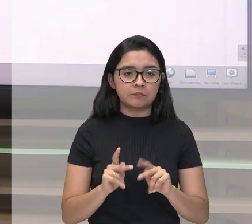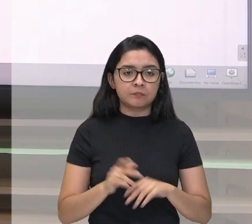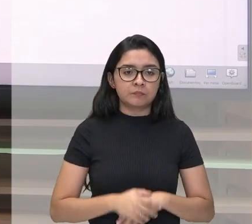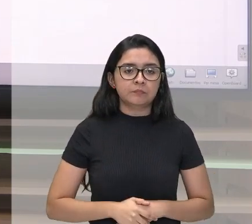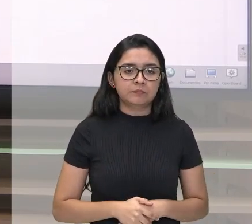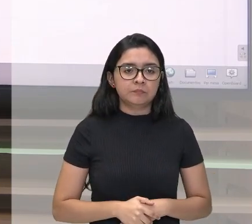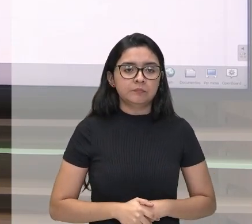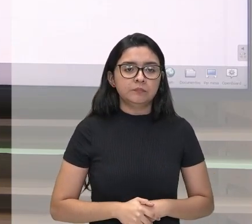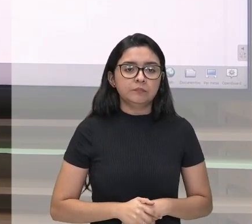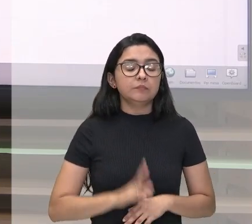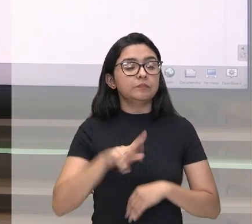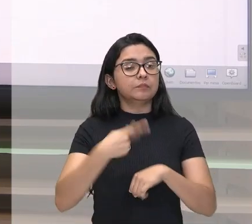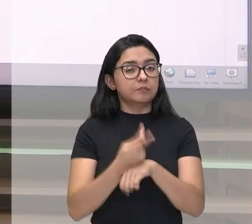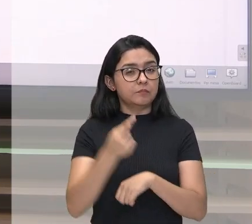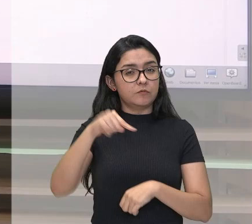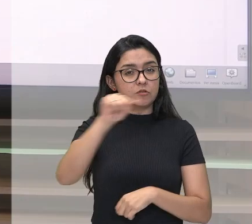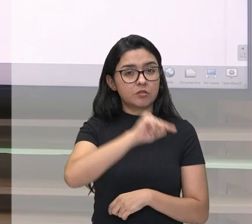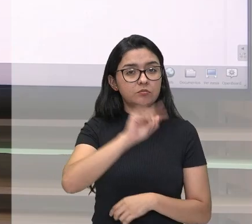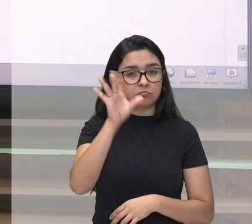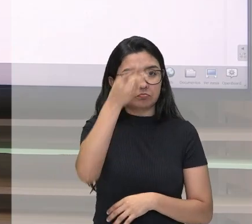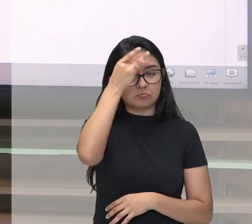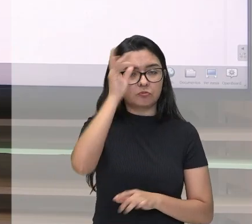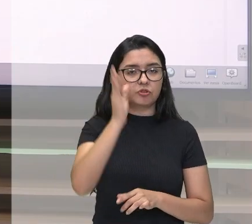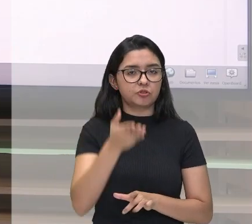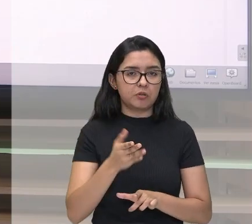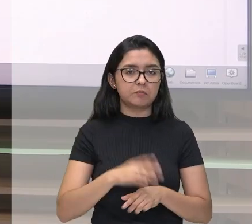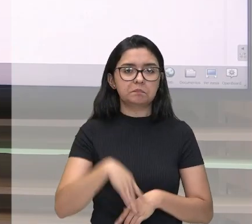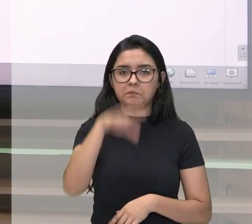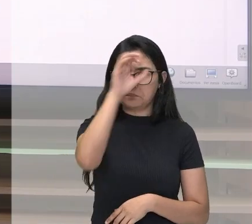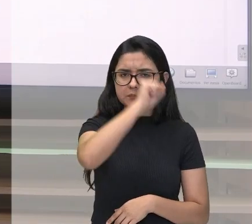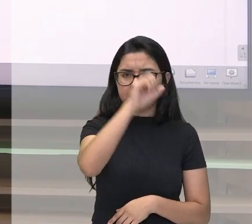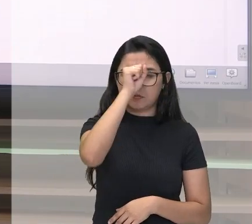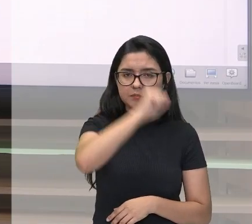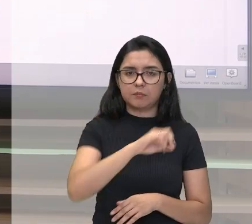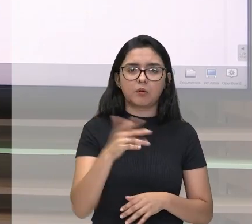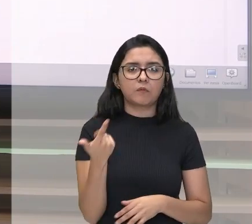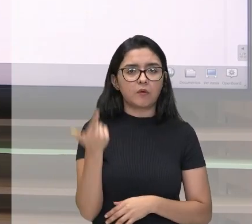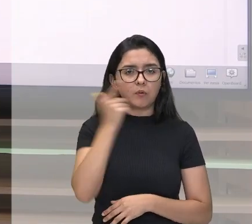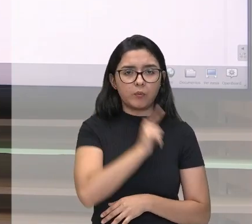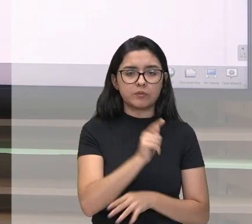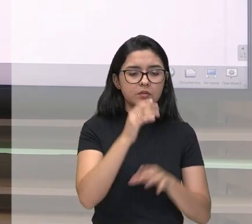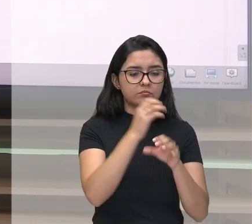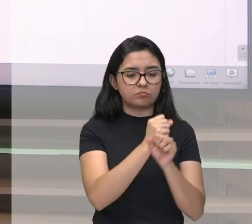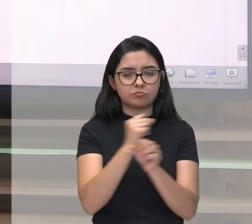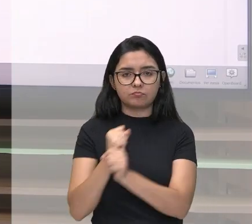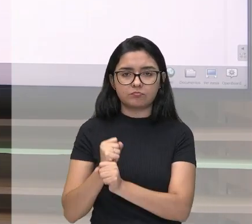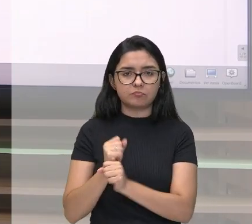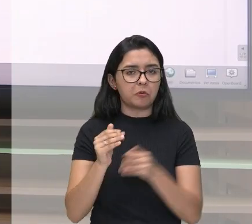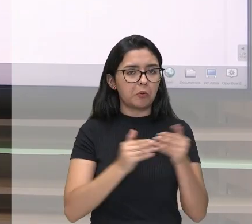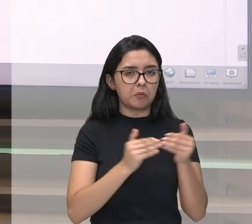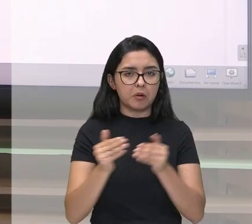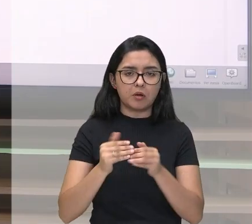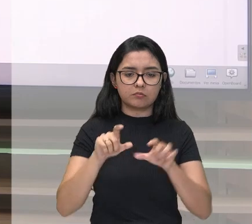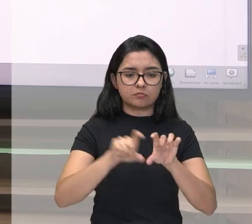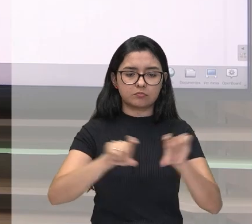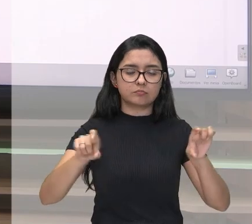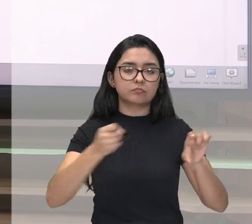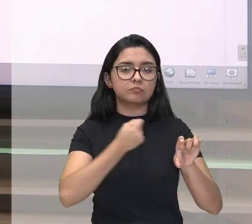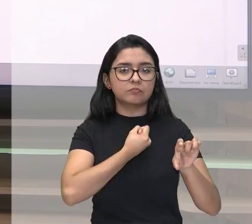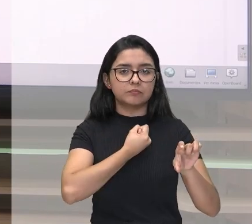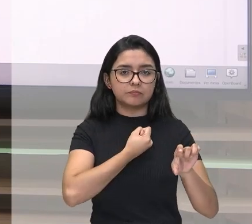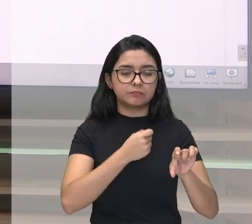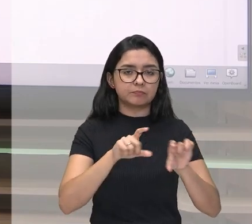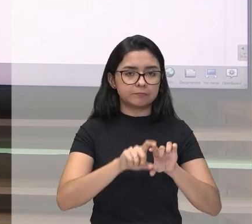aí, depois disso, você vai ficar, ó, prontinho, né, para resolver representar qualquer situação problema em uma